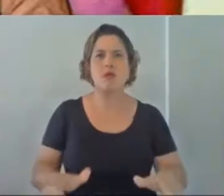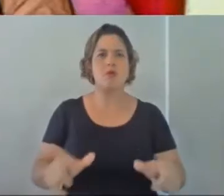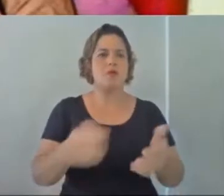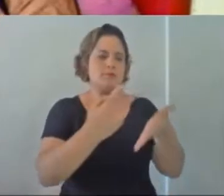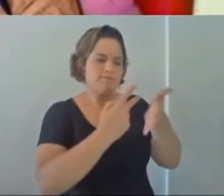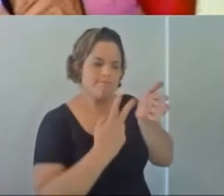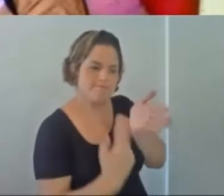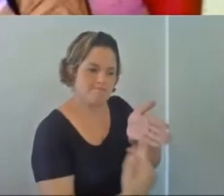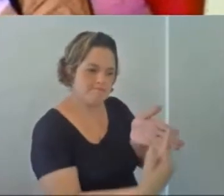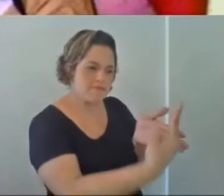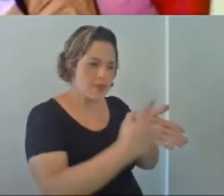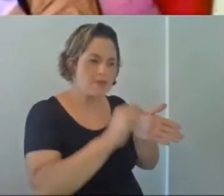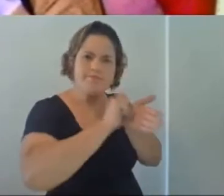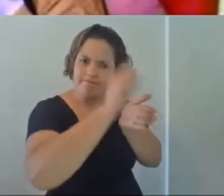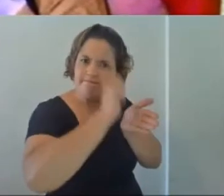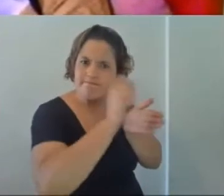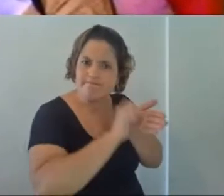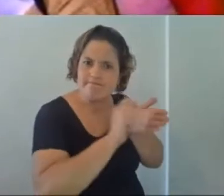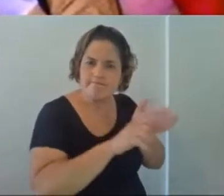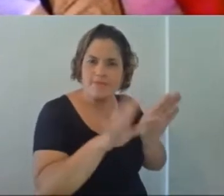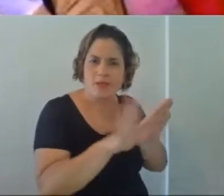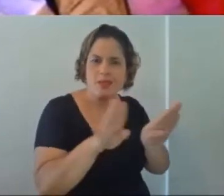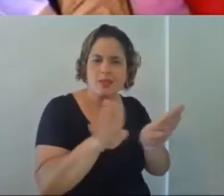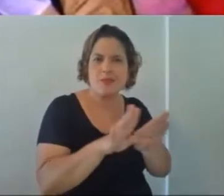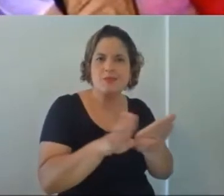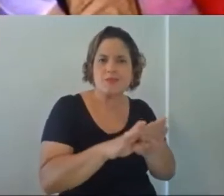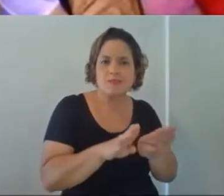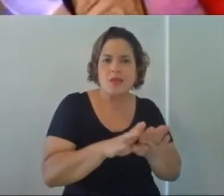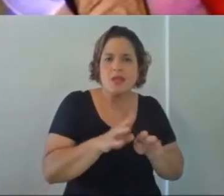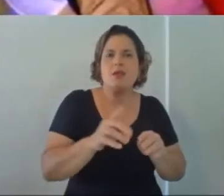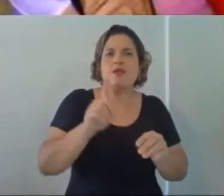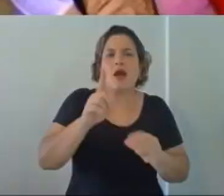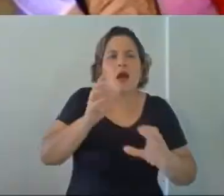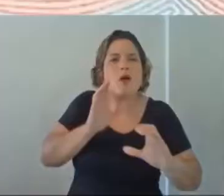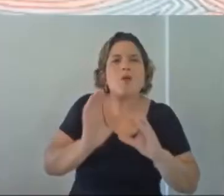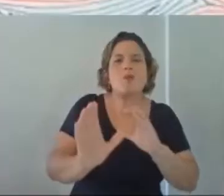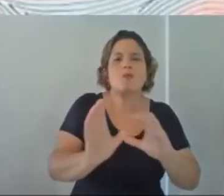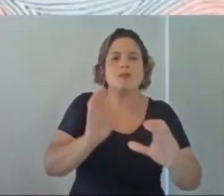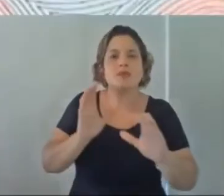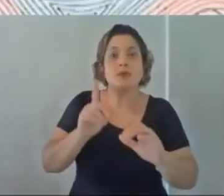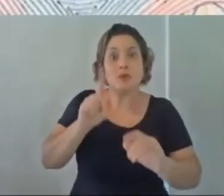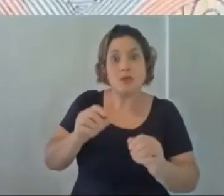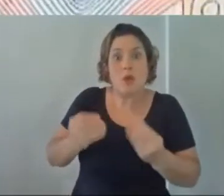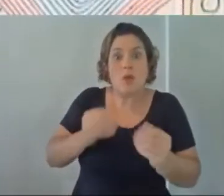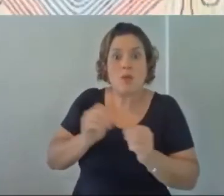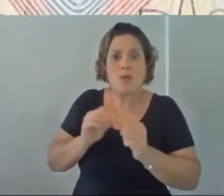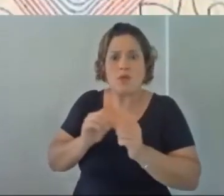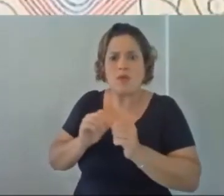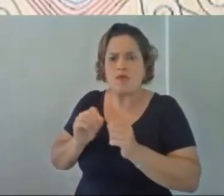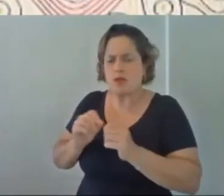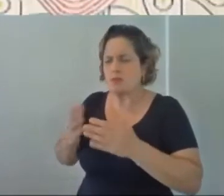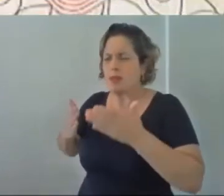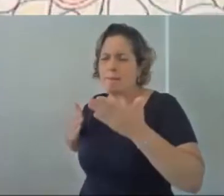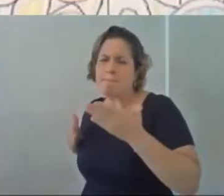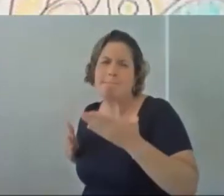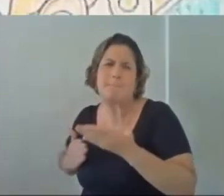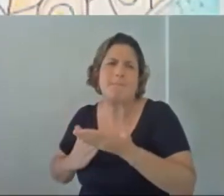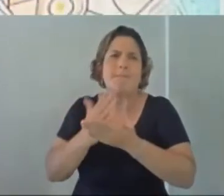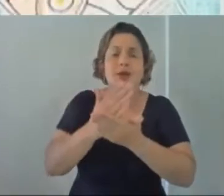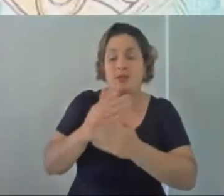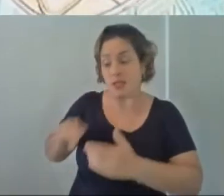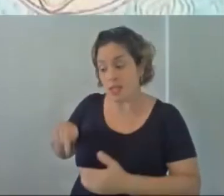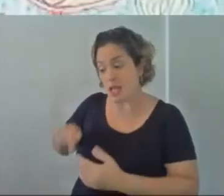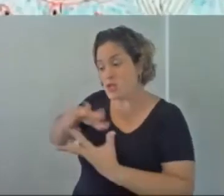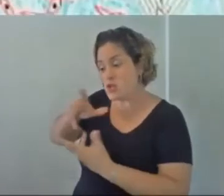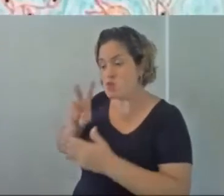do desenho, da própria escrita e da forma de me comunicar mesmo, de romper o mundo do mundo indígena